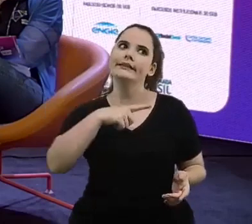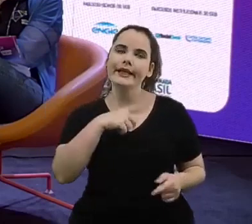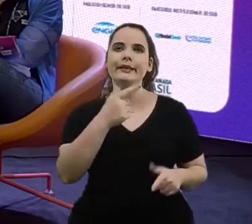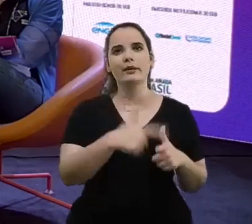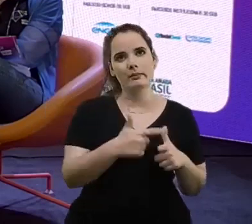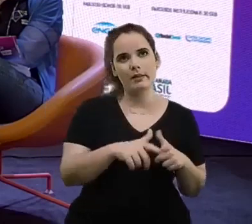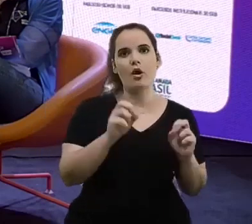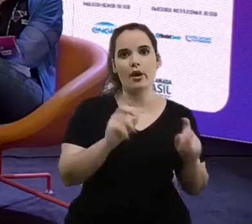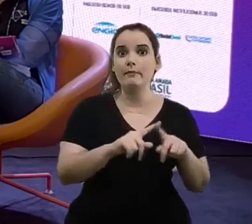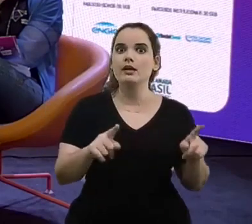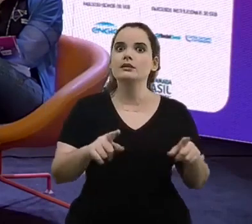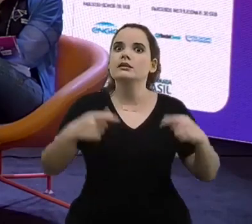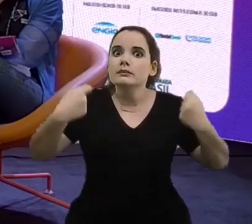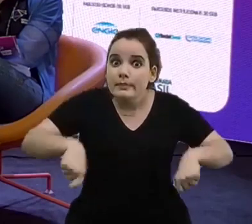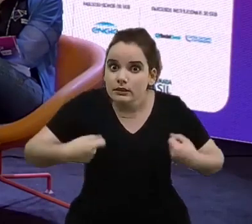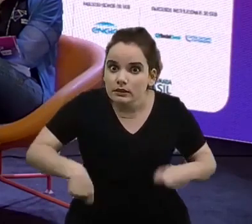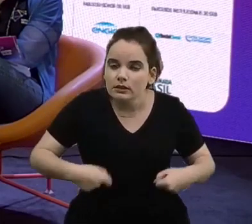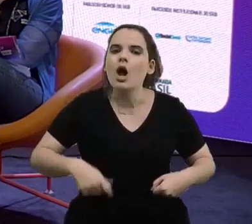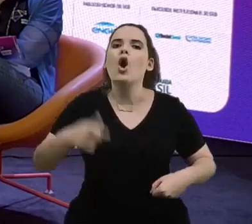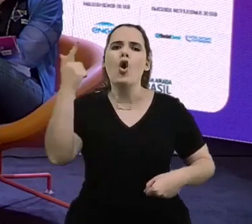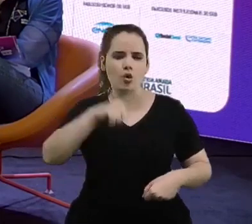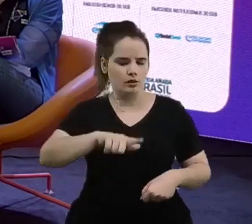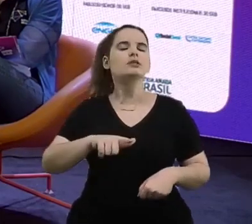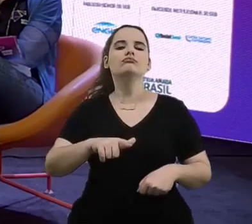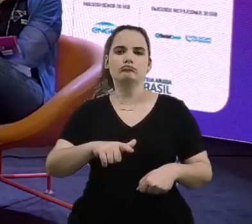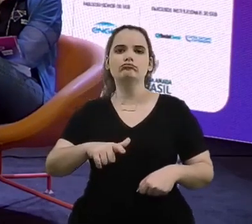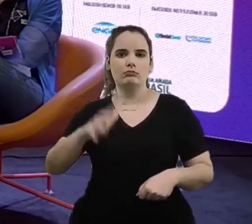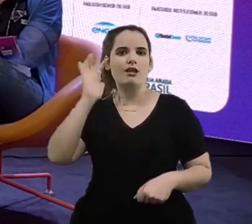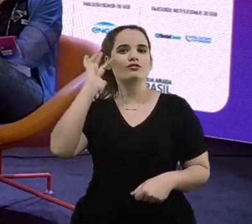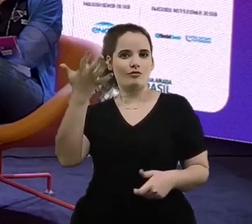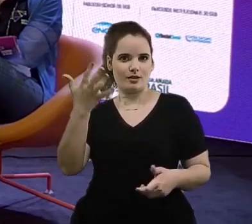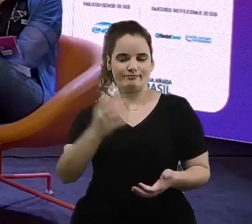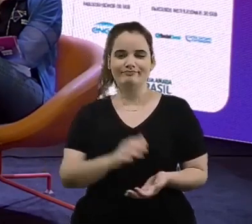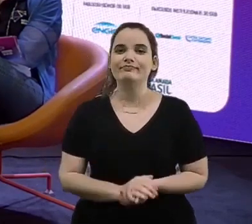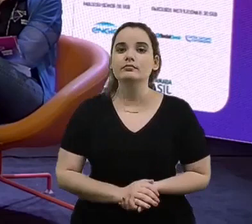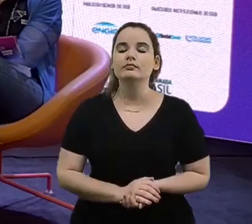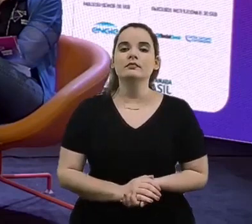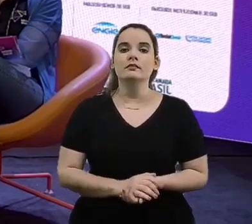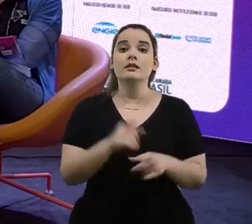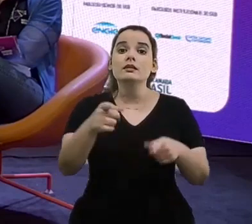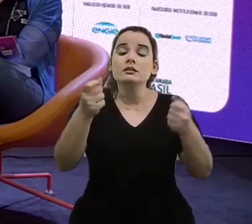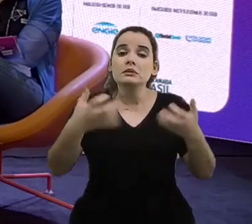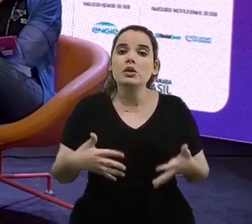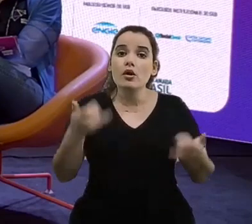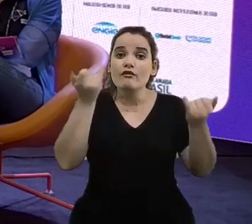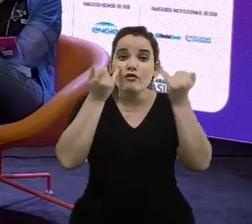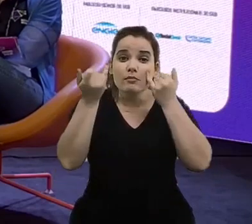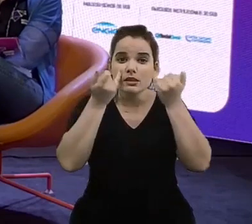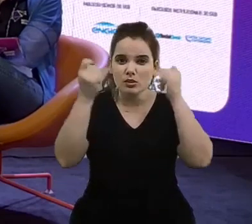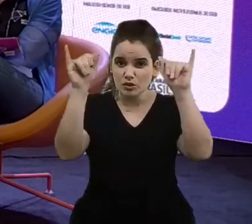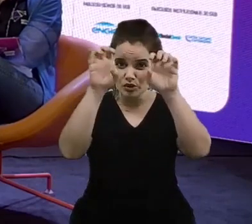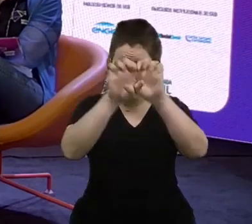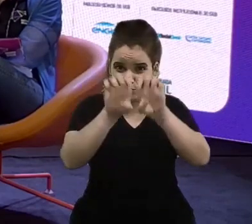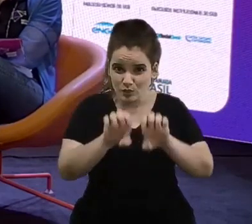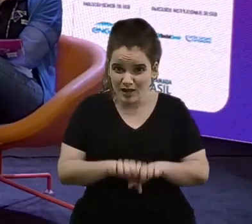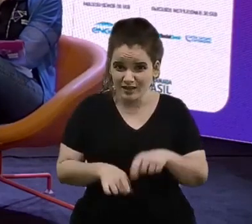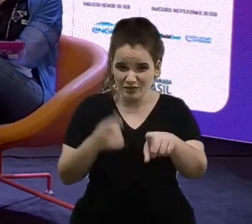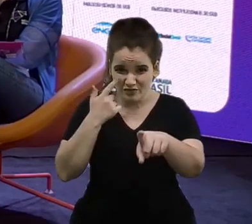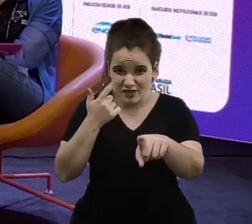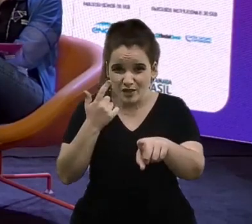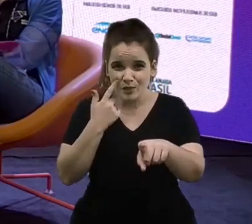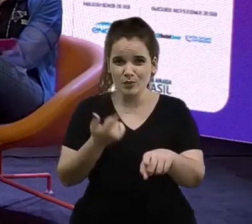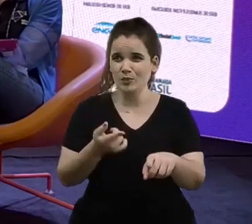né, processamento das amostras, quanto do ponto de vista da informação, né? Então, foram cerca de 60 atores envolvidos diretamente na